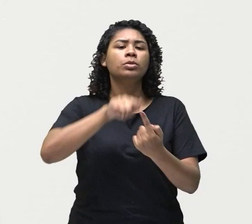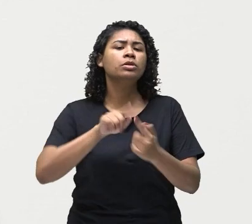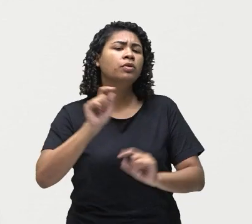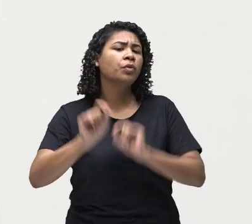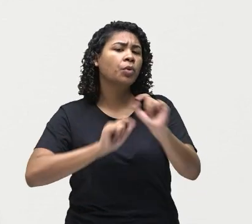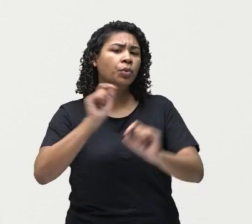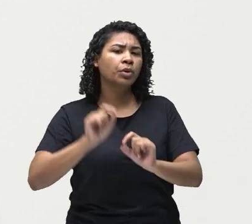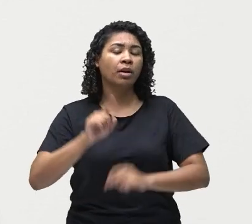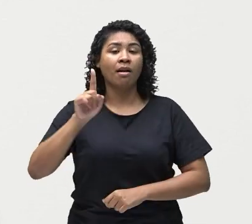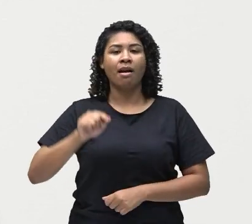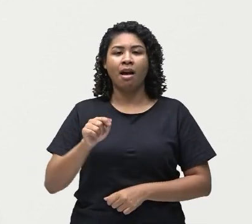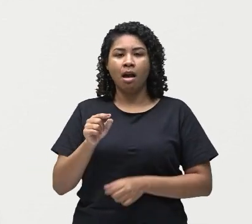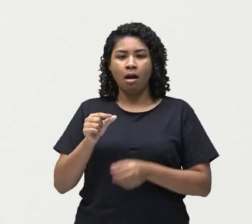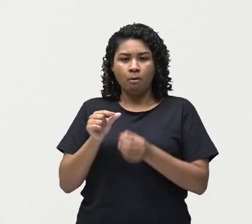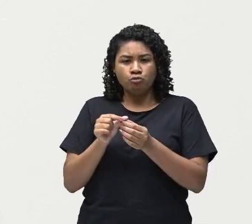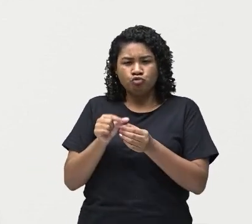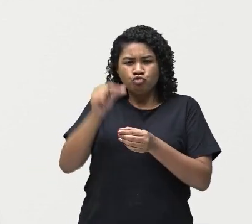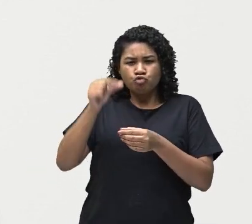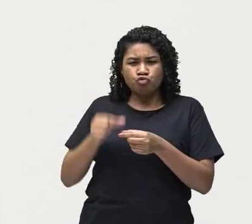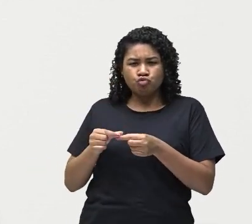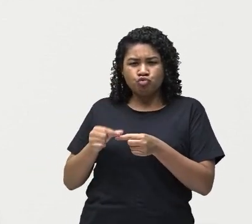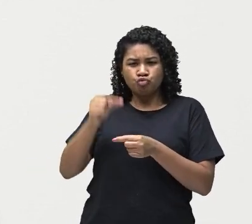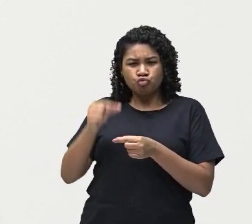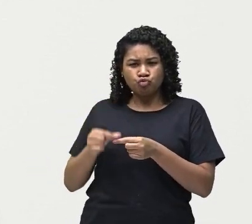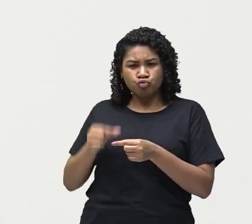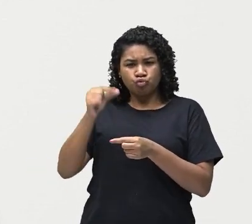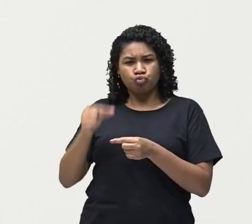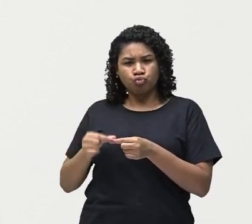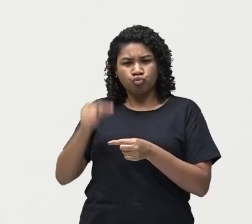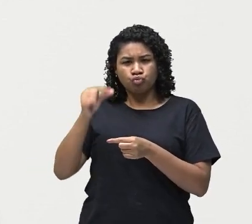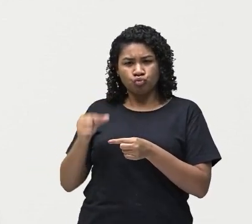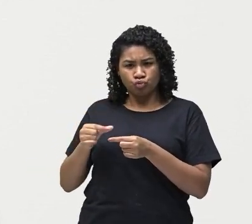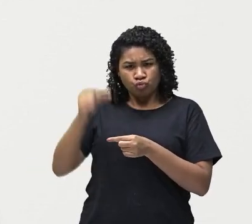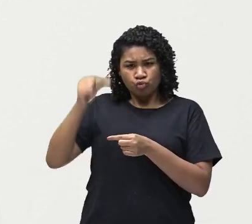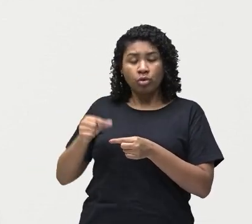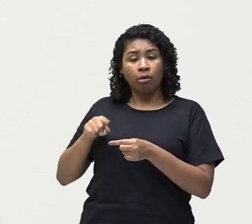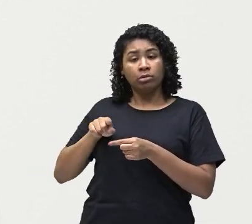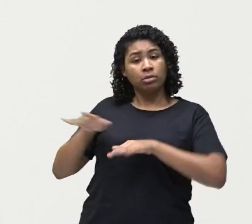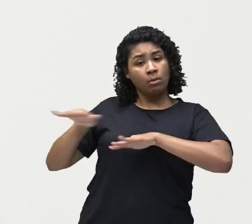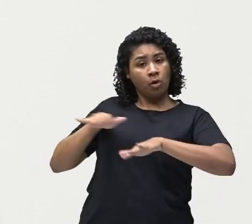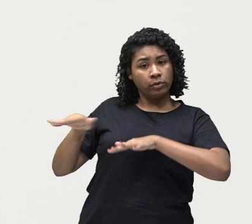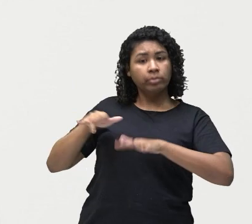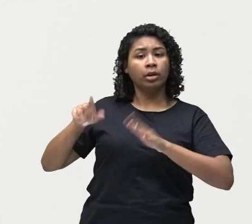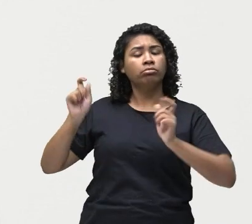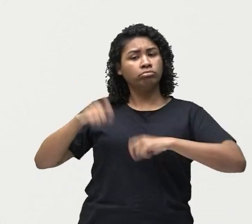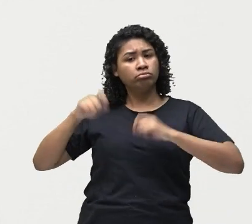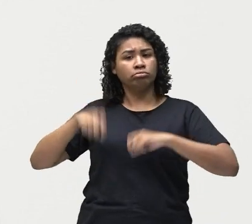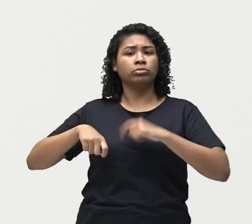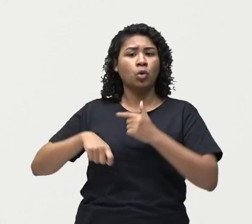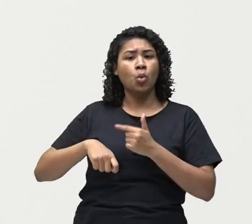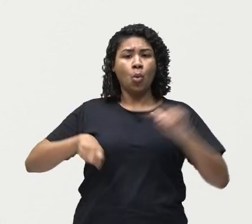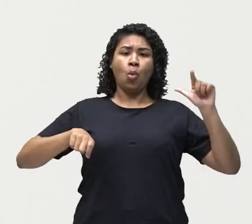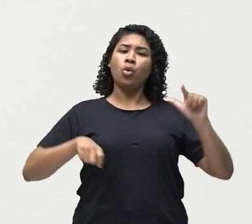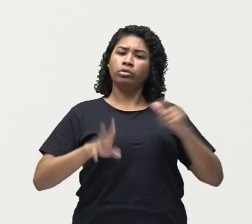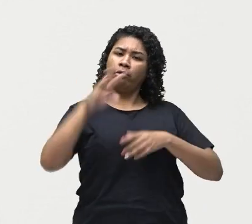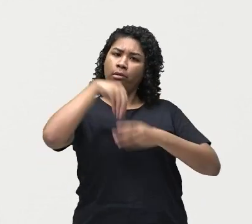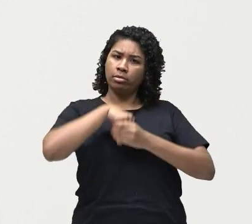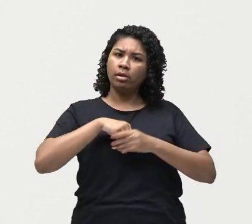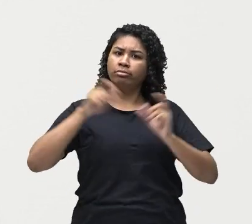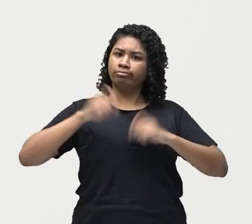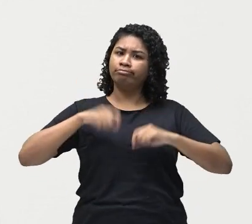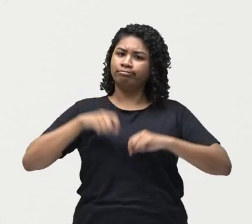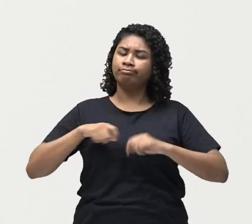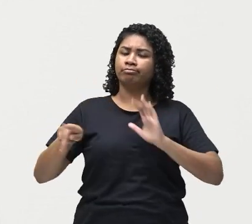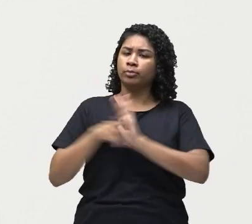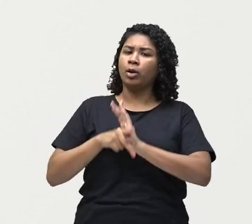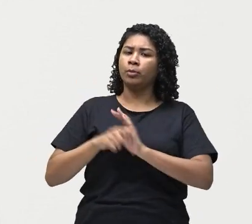mexer aqui ó esse pistão né E esse pistão vai movimentar outras estruturas que estão relacionadas a esse